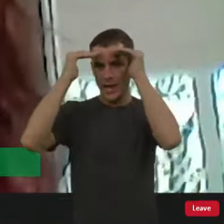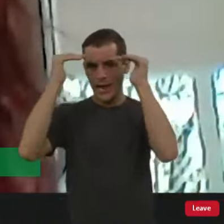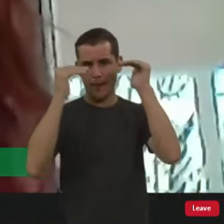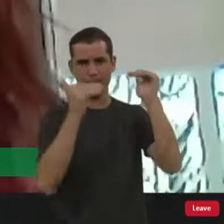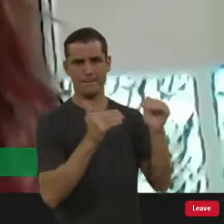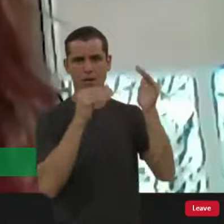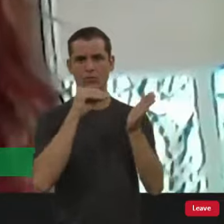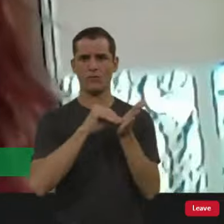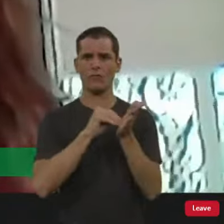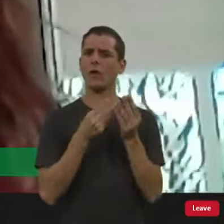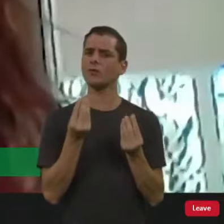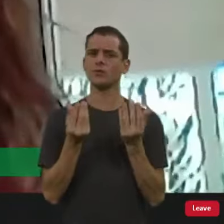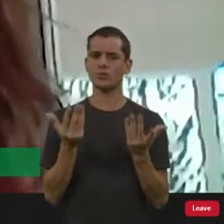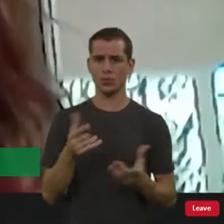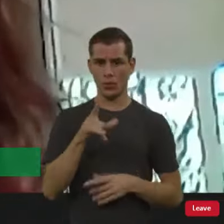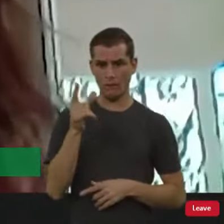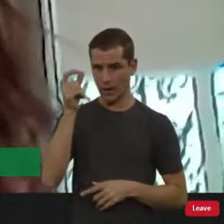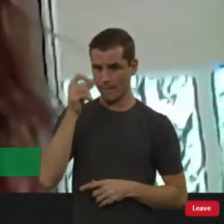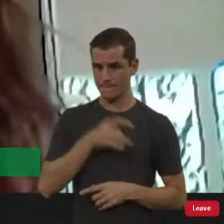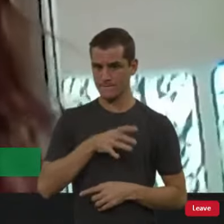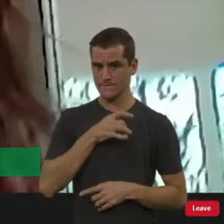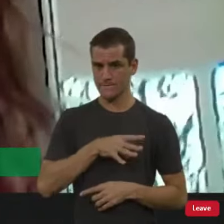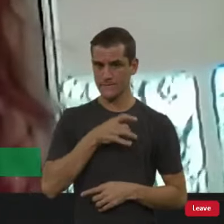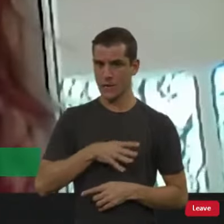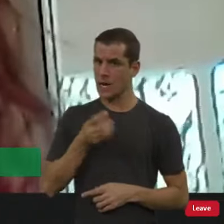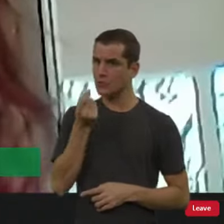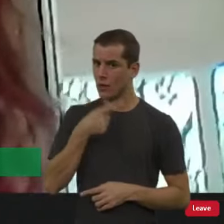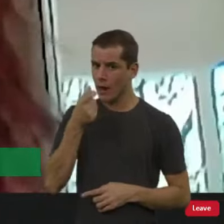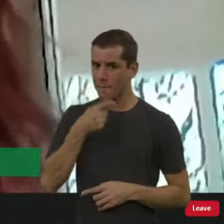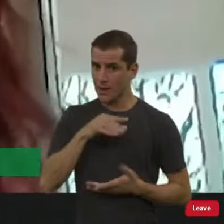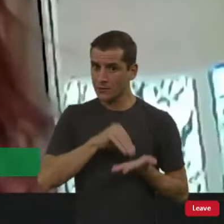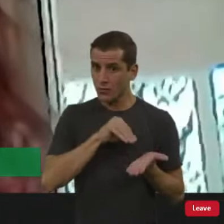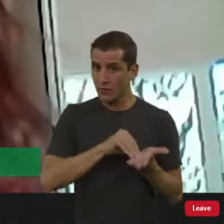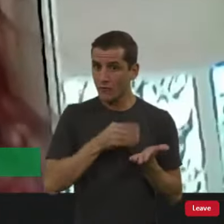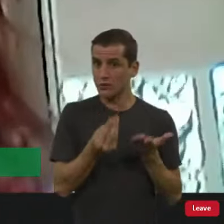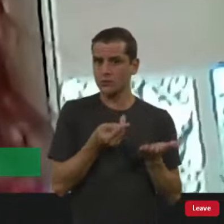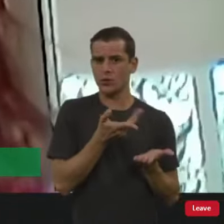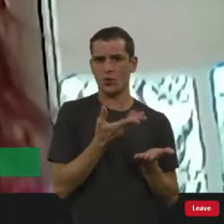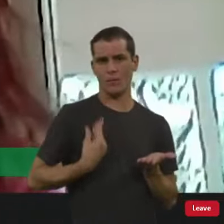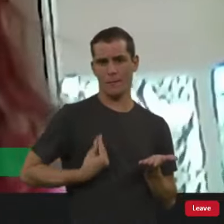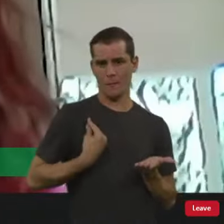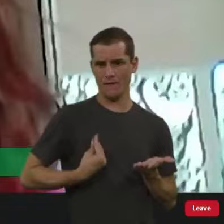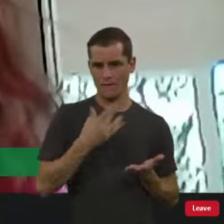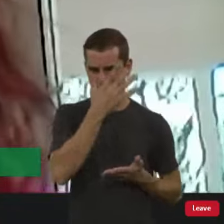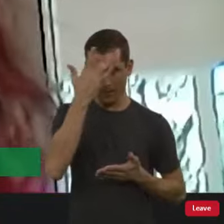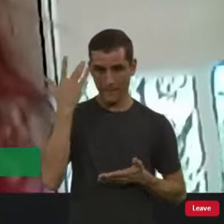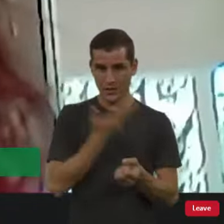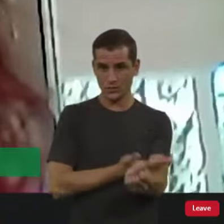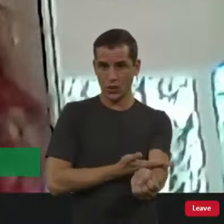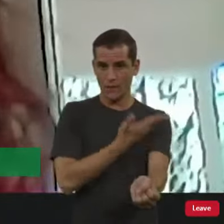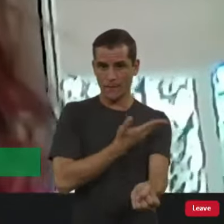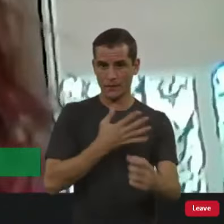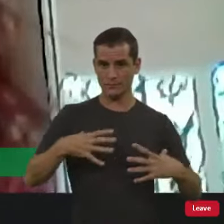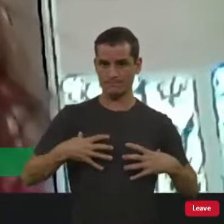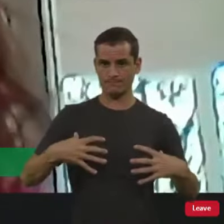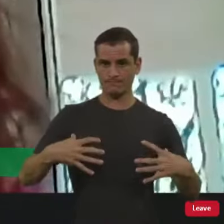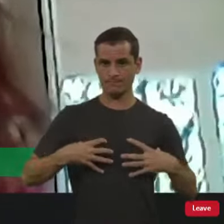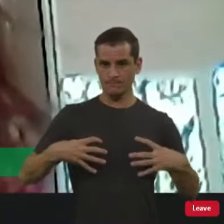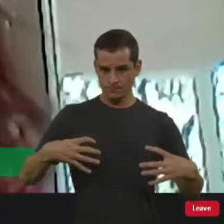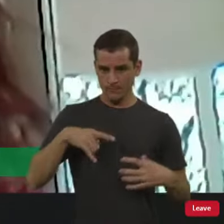medo da falta de remédios está muito presente na vida das pessoas que vivem com hipertensão pulmonar. A ABRAF realizou um estudo